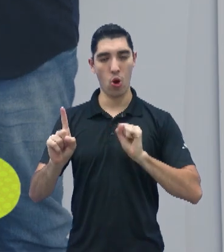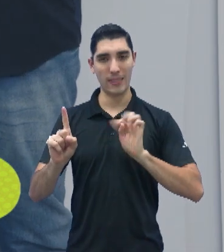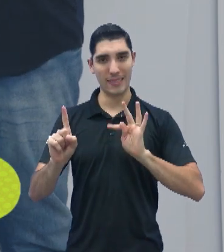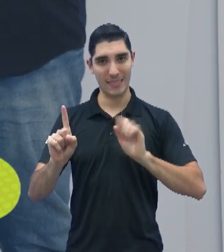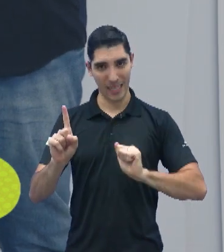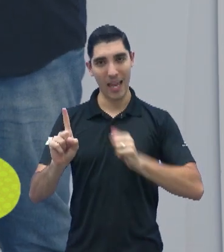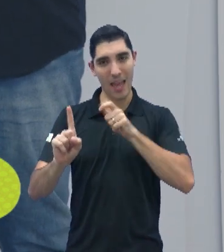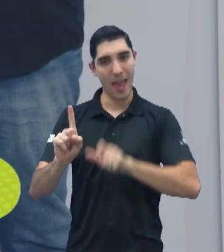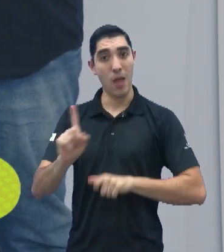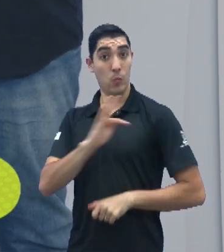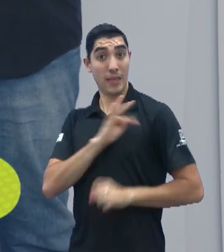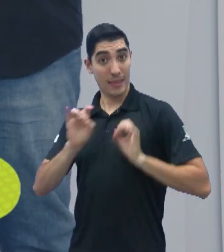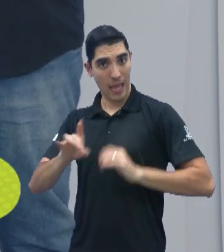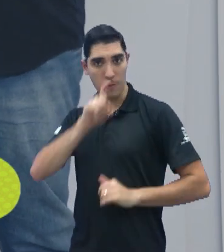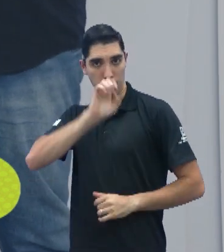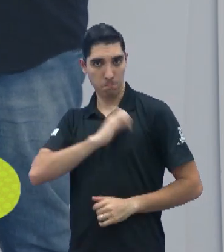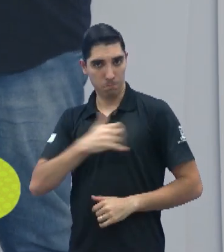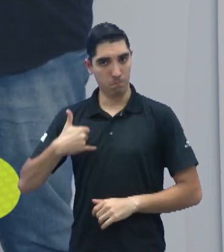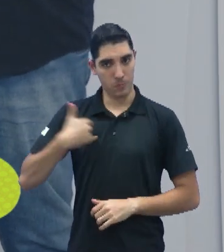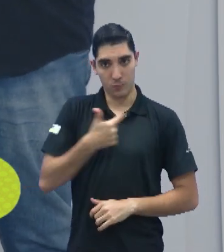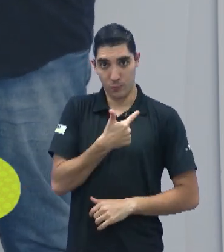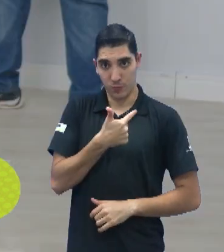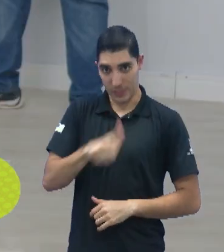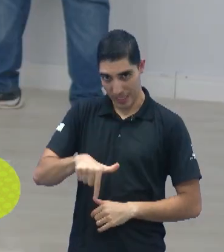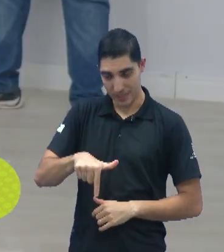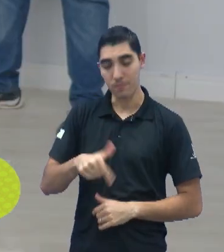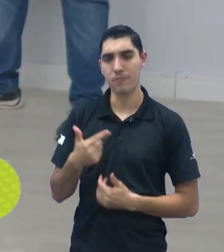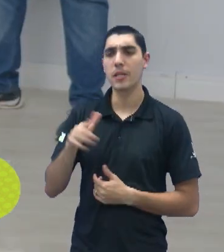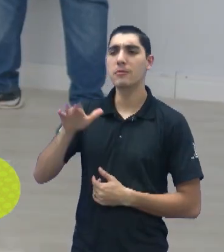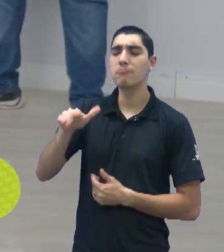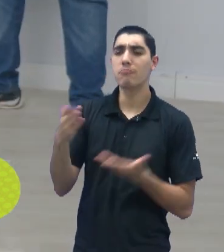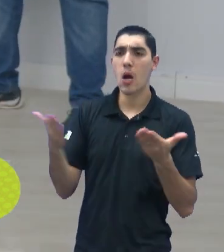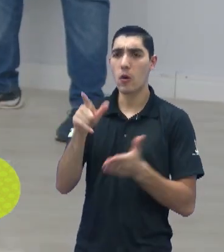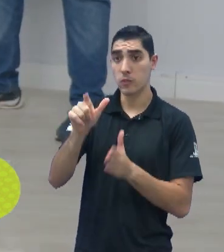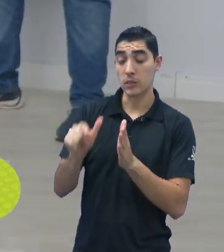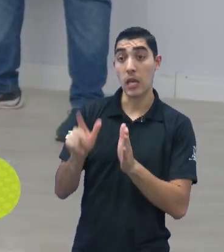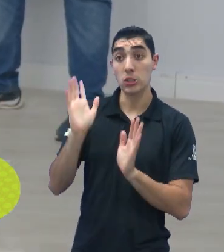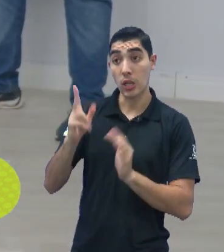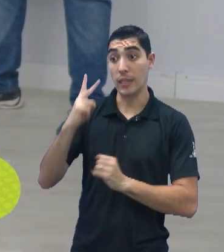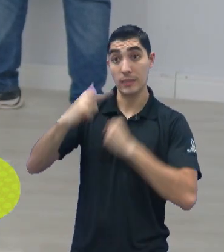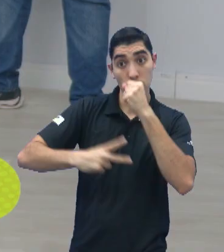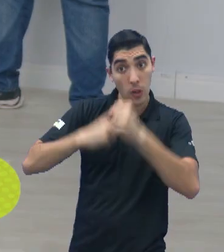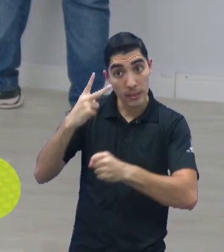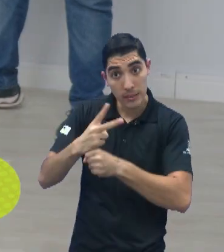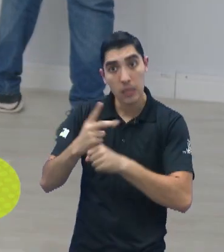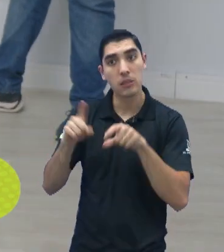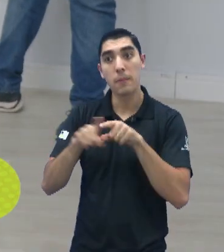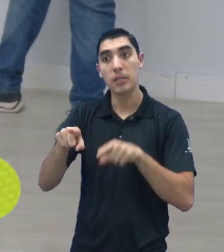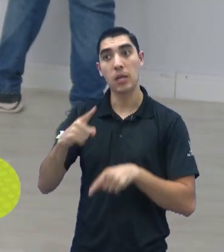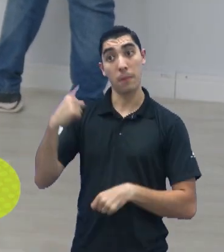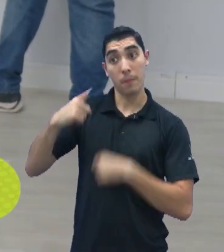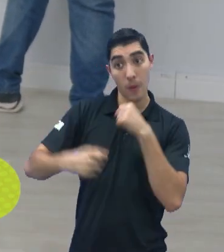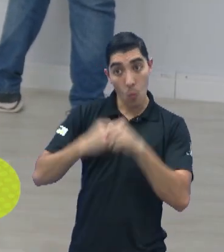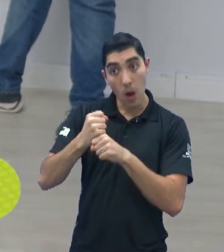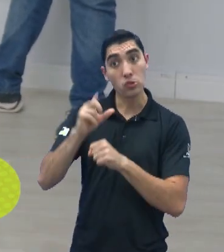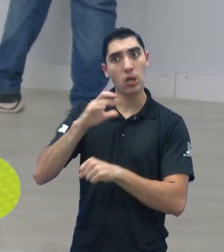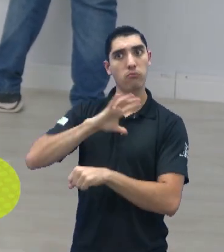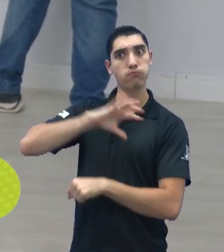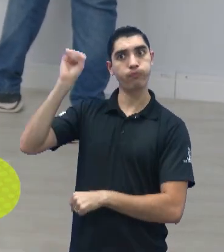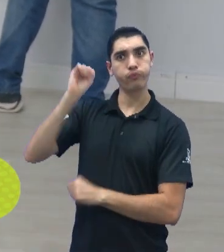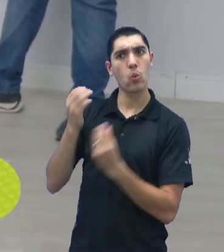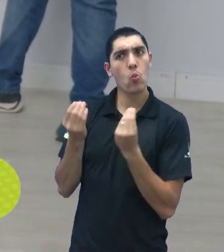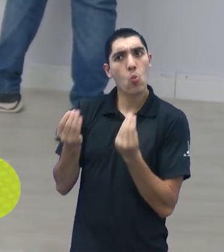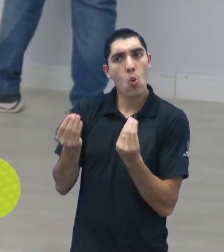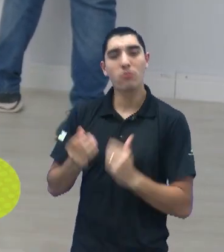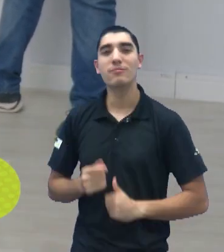Costa. Léo, agora entrando de cabeça nessa equipe que você dirige, a sua 2ª temporada, na sua primeira, já foi campeão, Léo? Cara,